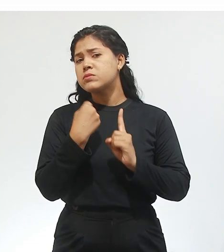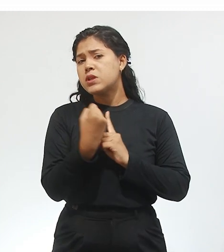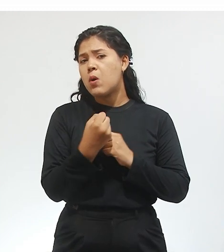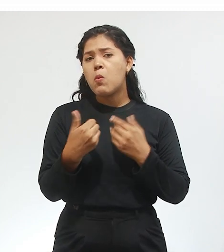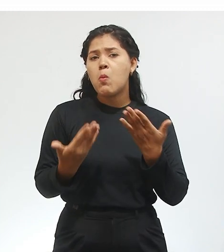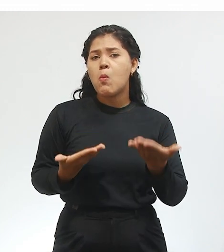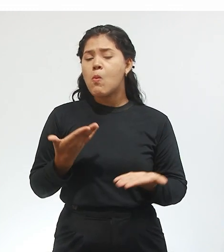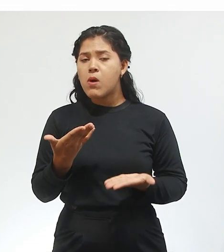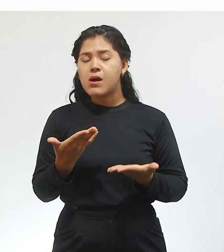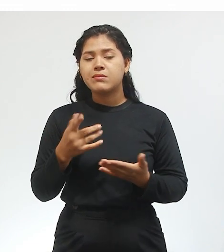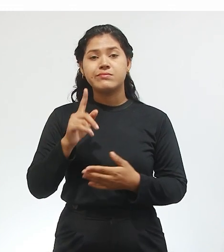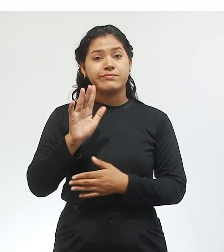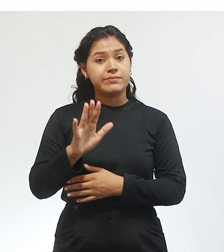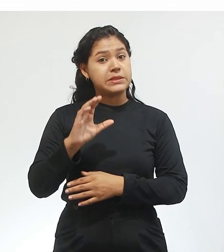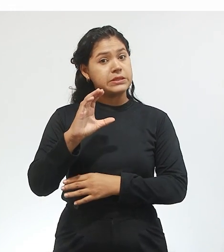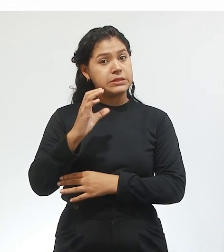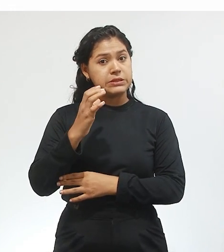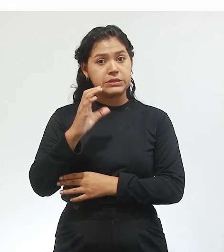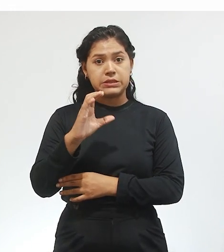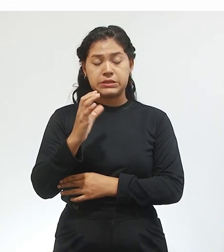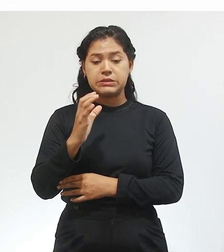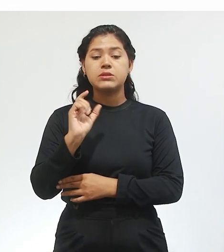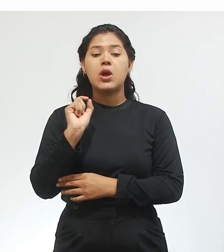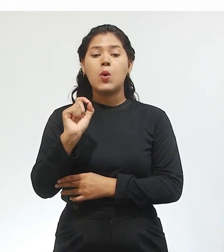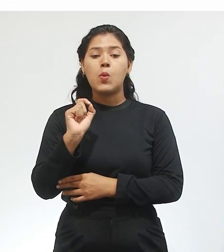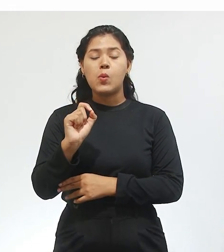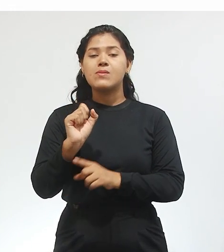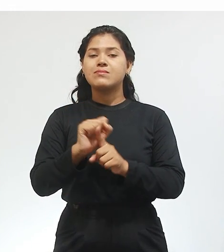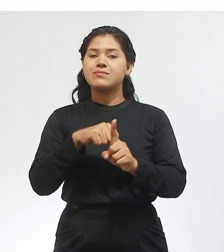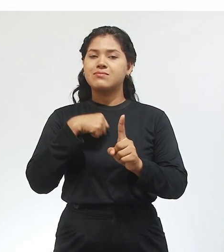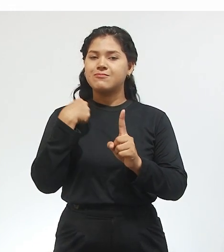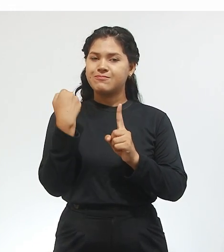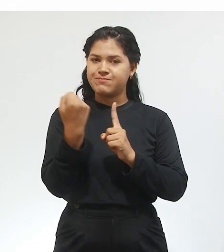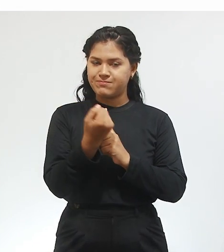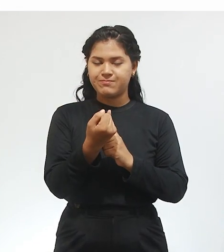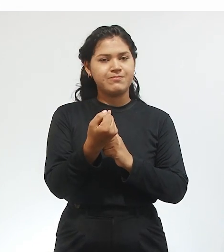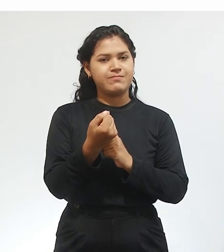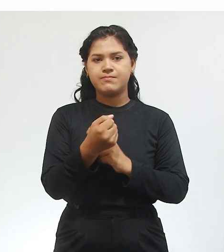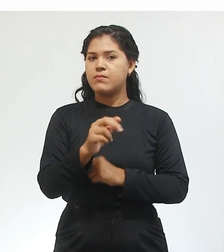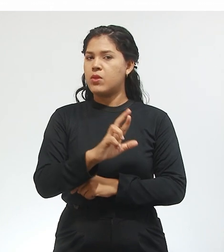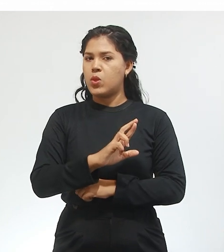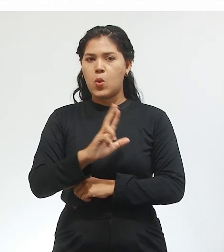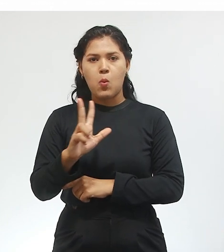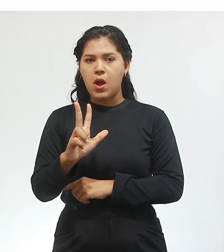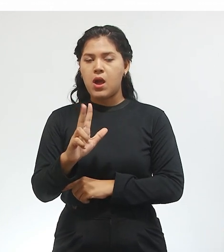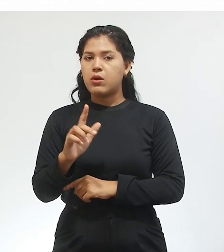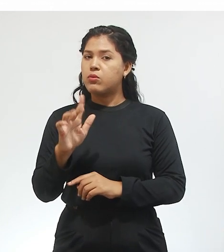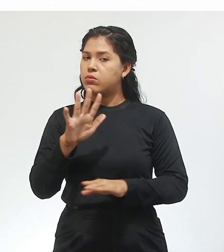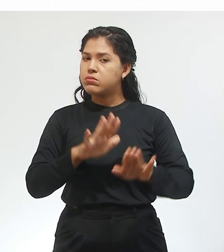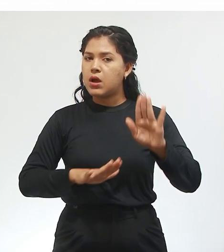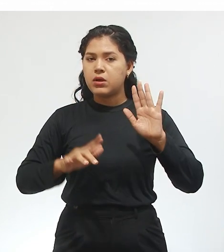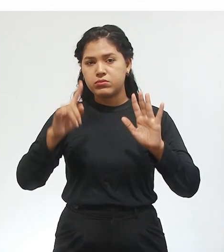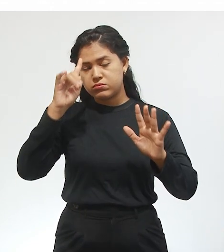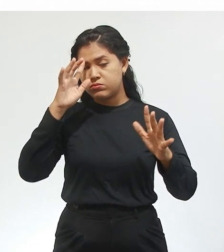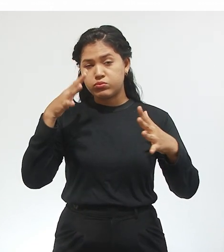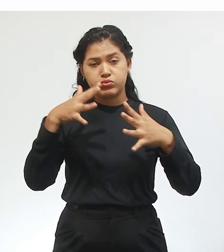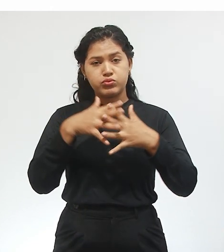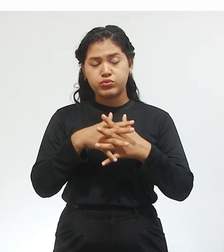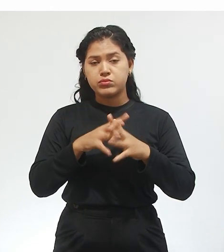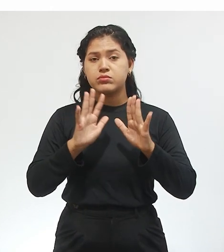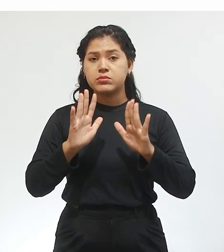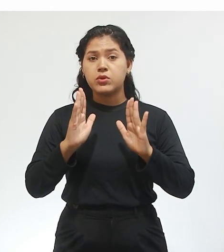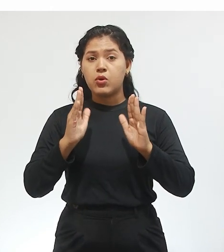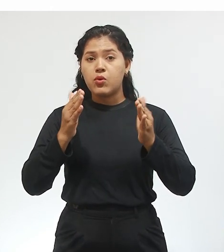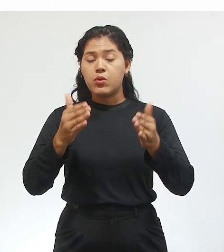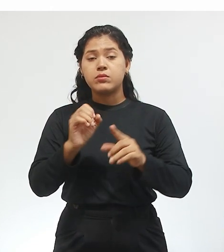seria? Contabilidade, tá? É uma ciência social. Não esqueçam, não vão se confundir,